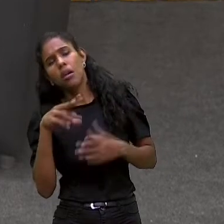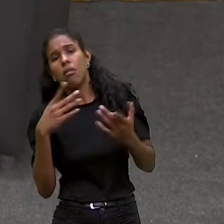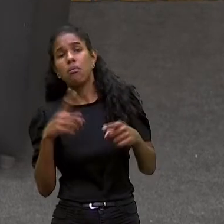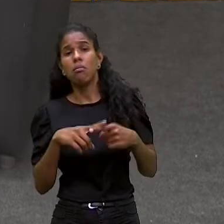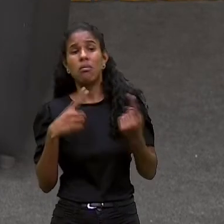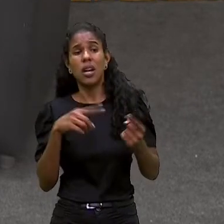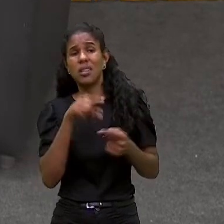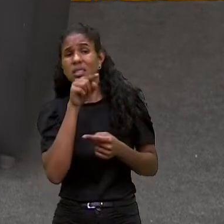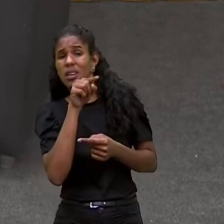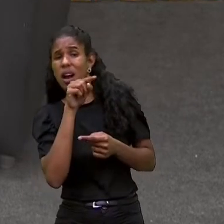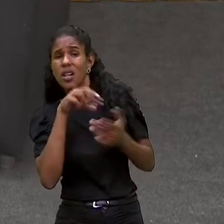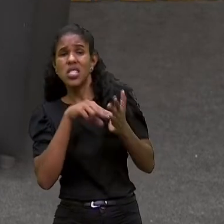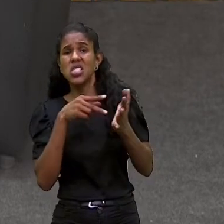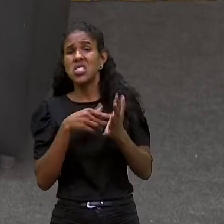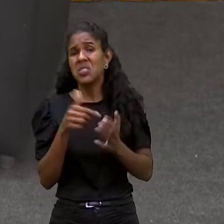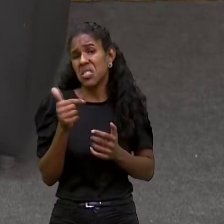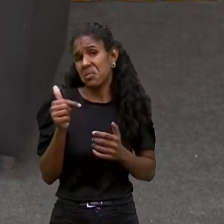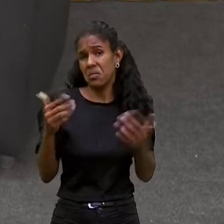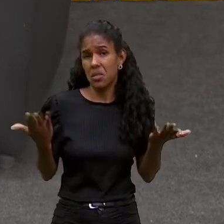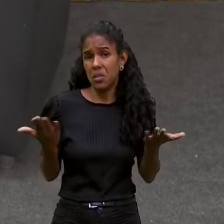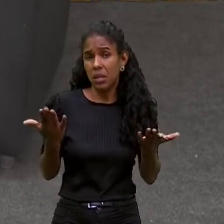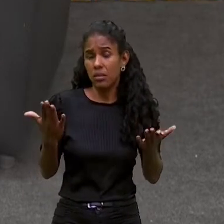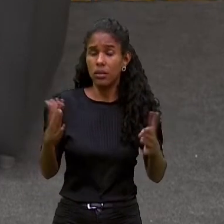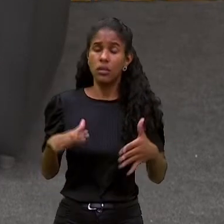de uma forma geral,